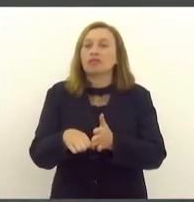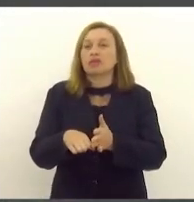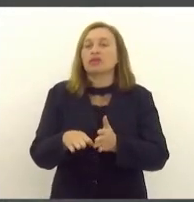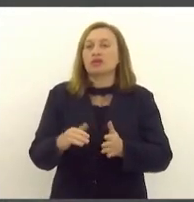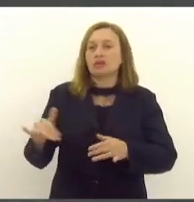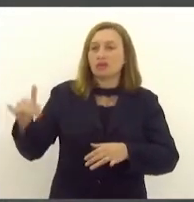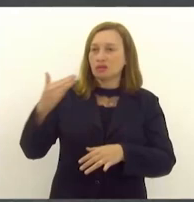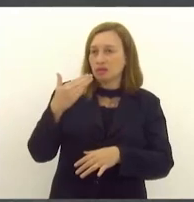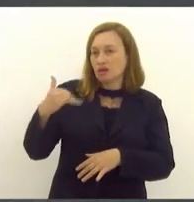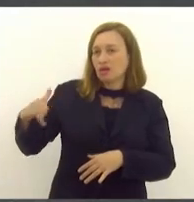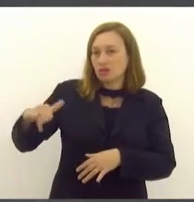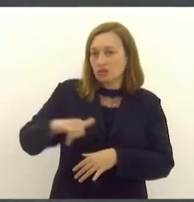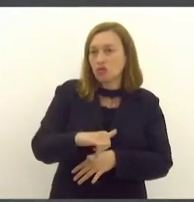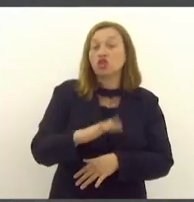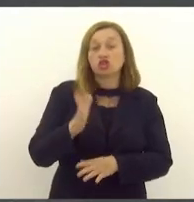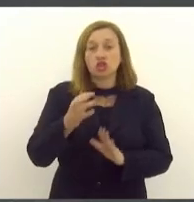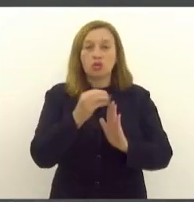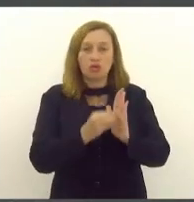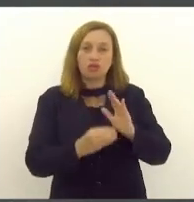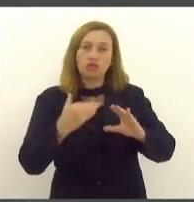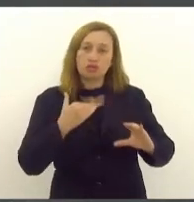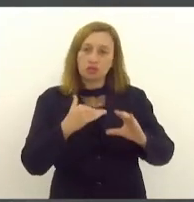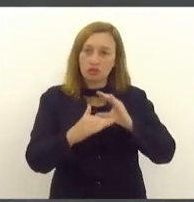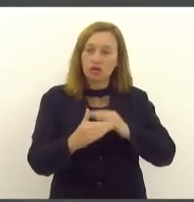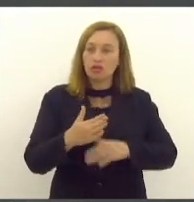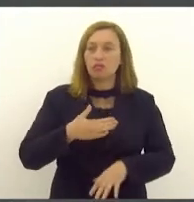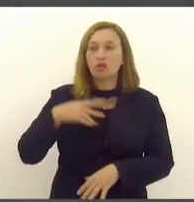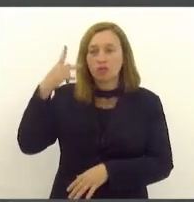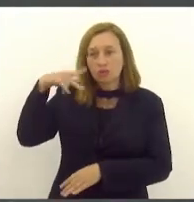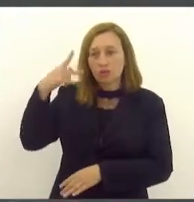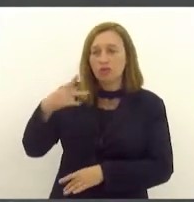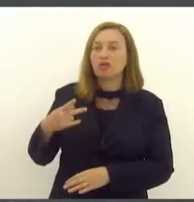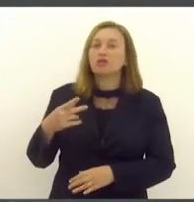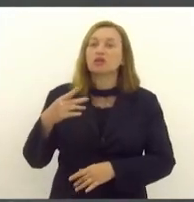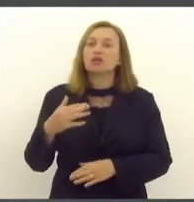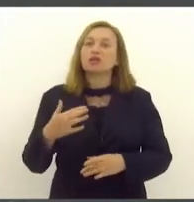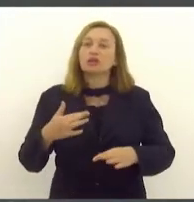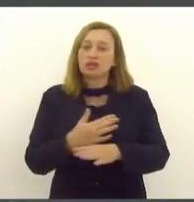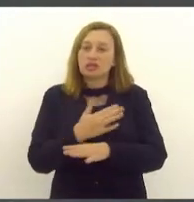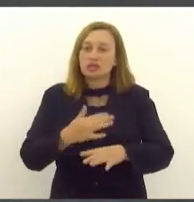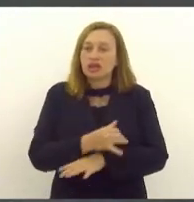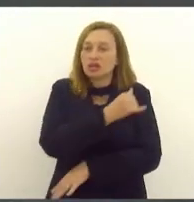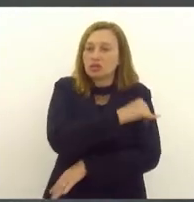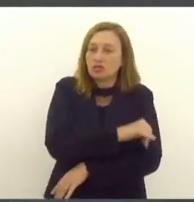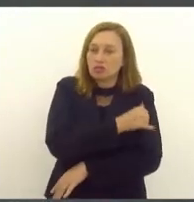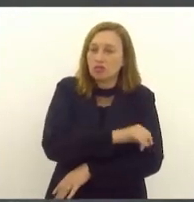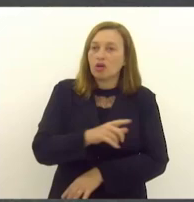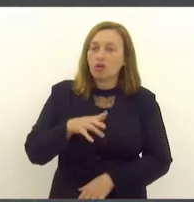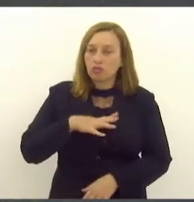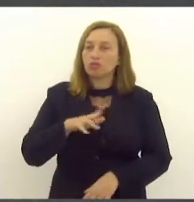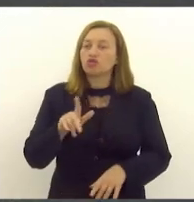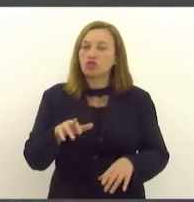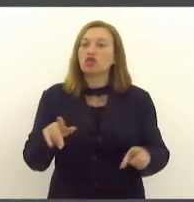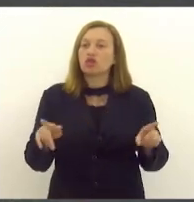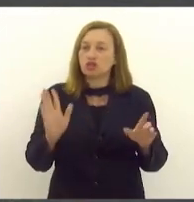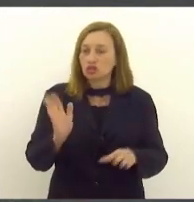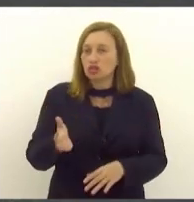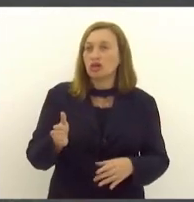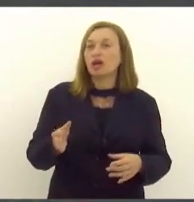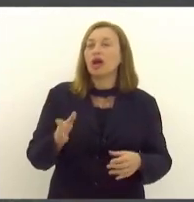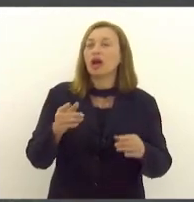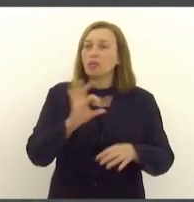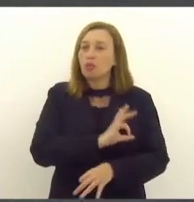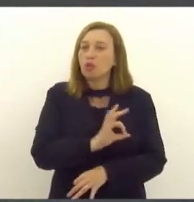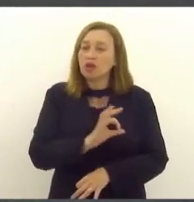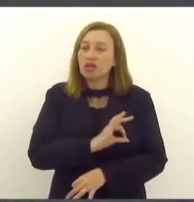eu já fiz um ofício meu irmão vereador da cidade do Rio de Janeiro Rogério Amorim também já fez a polícia civil para